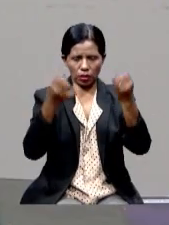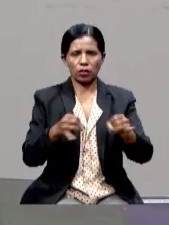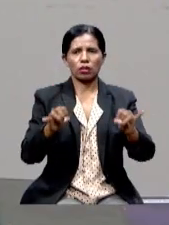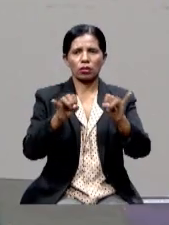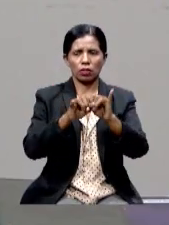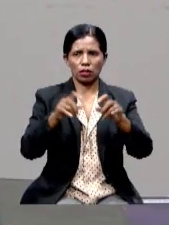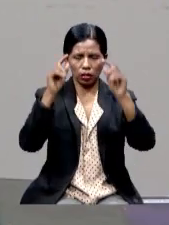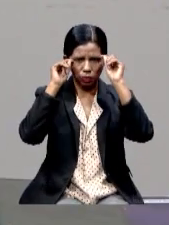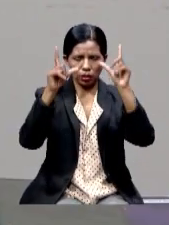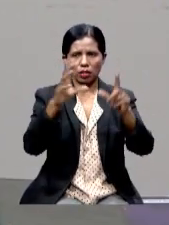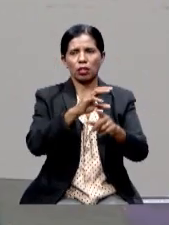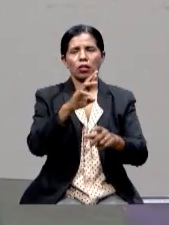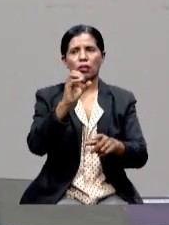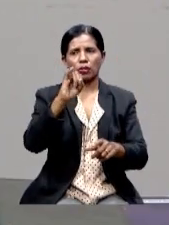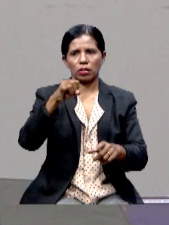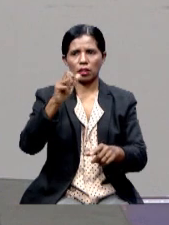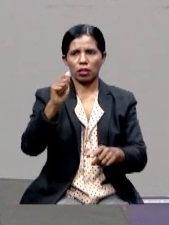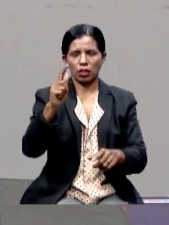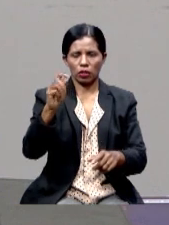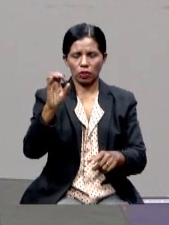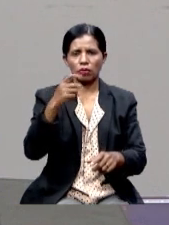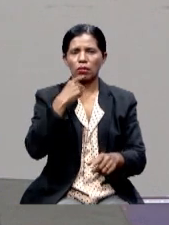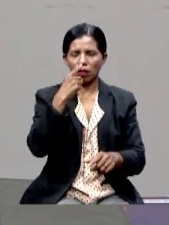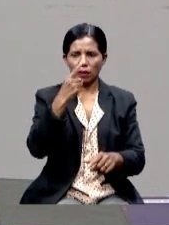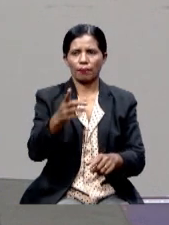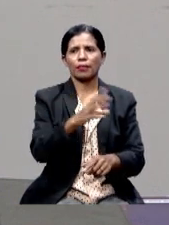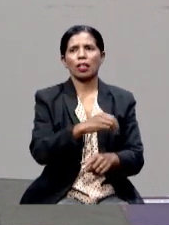Qualidade Timor-Leste, Rosito de Souza Monteiro Hateten,